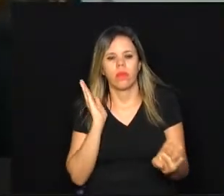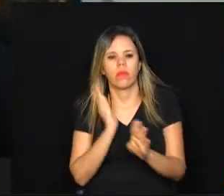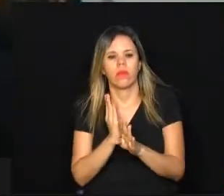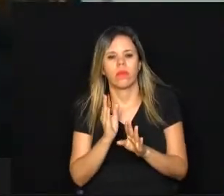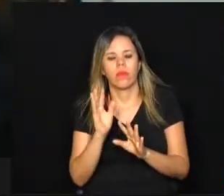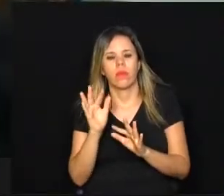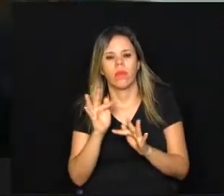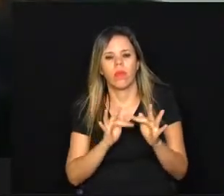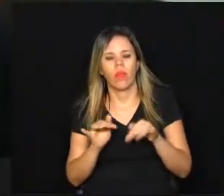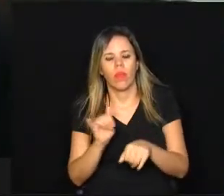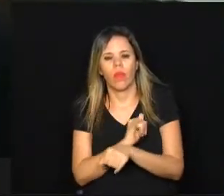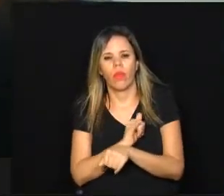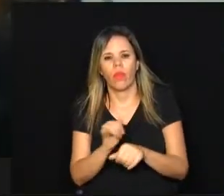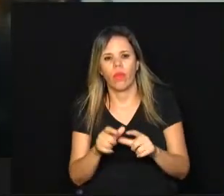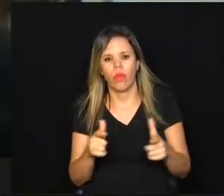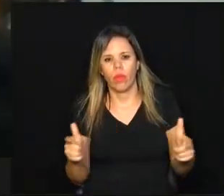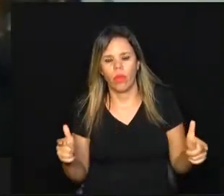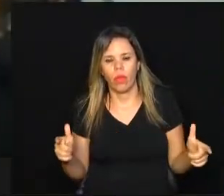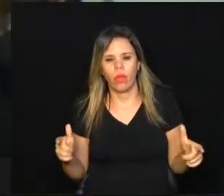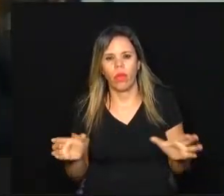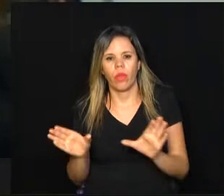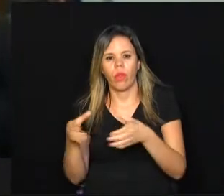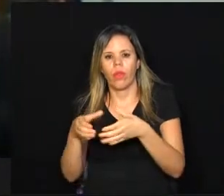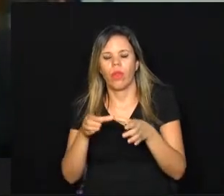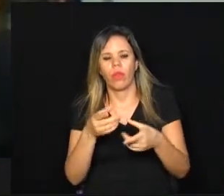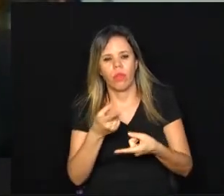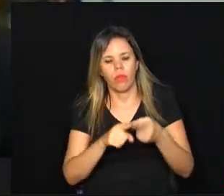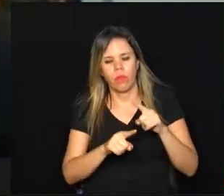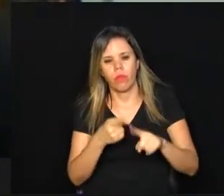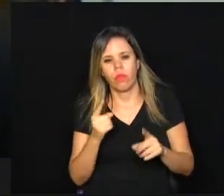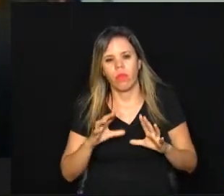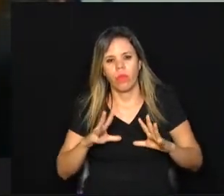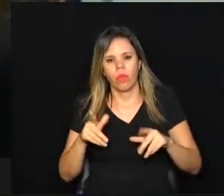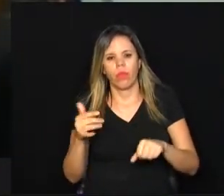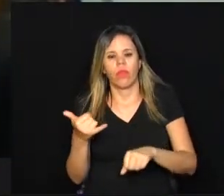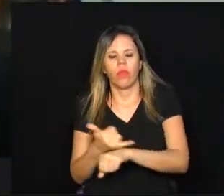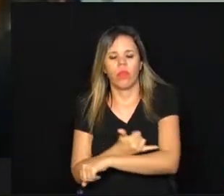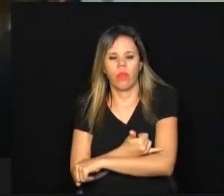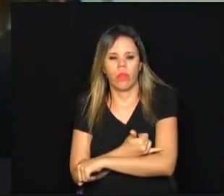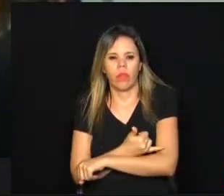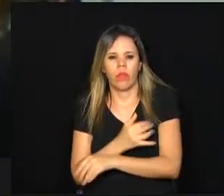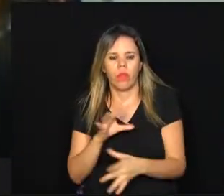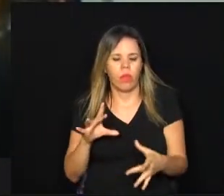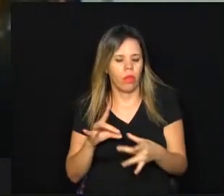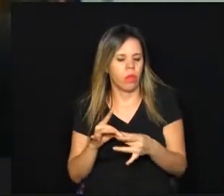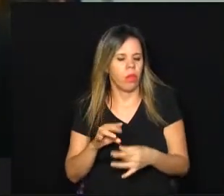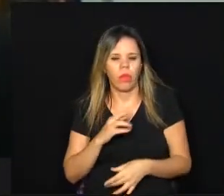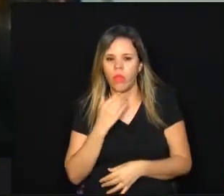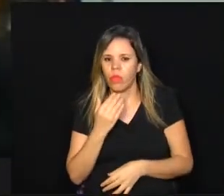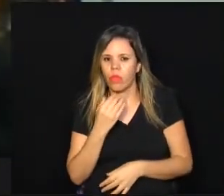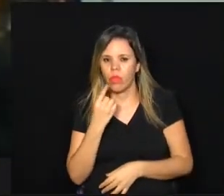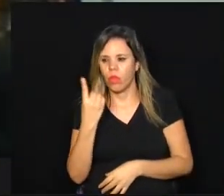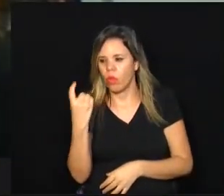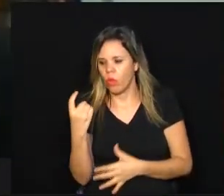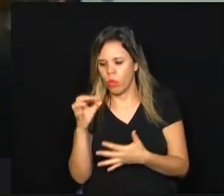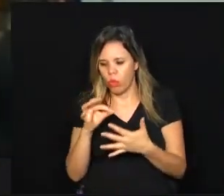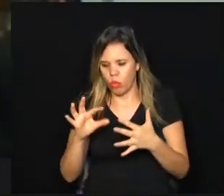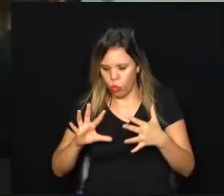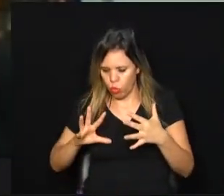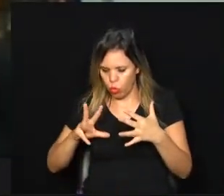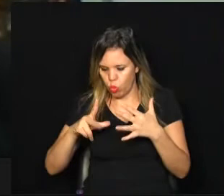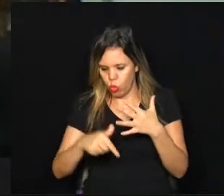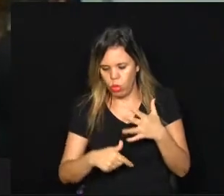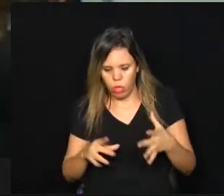formas de ampliarmos as nossas redes e com toda a infraestrutura acoplada. Não basta um item, todos os itens têm